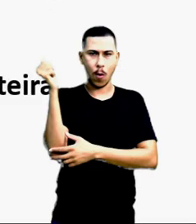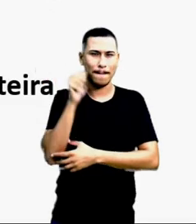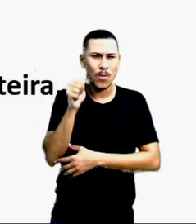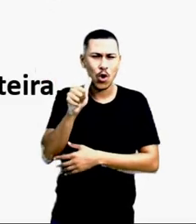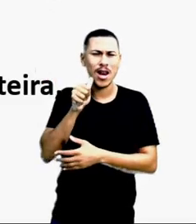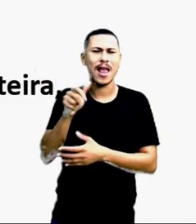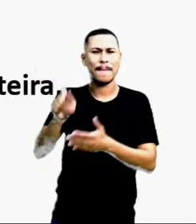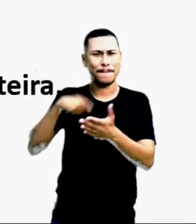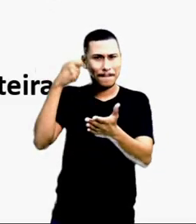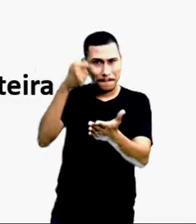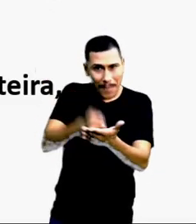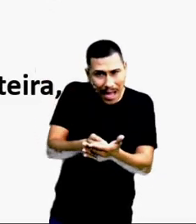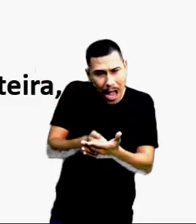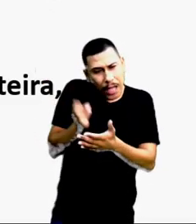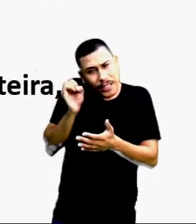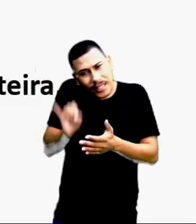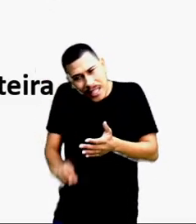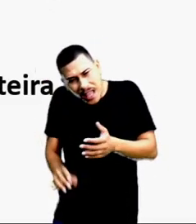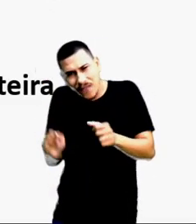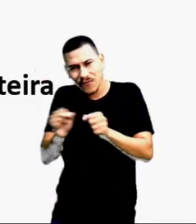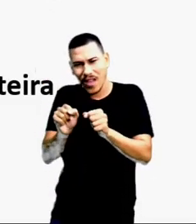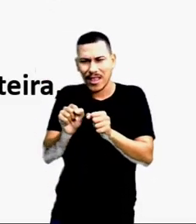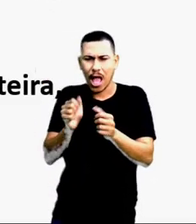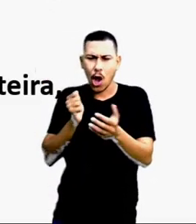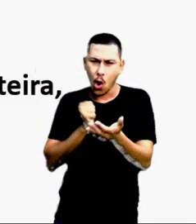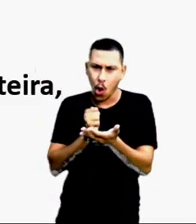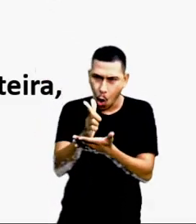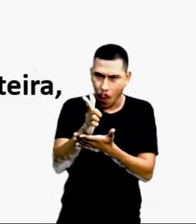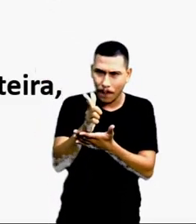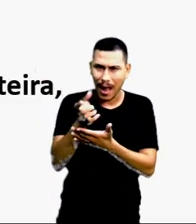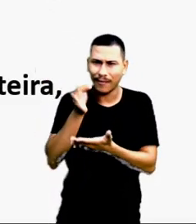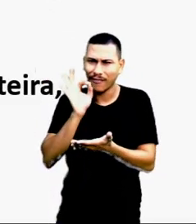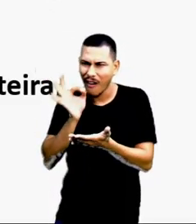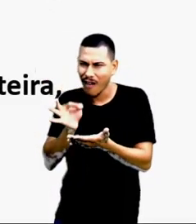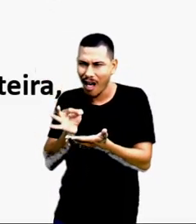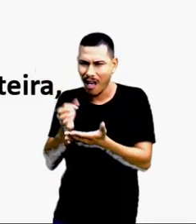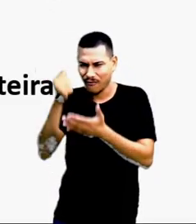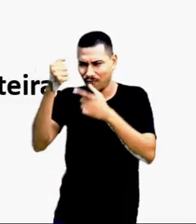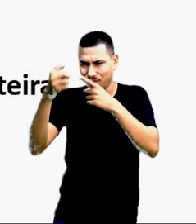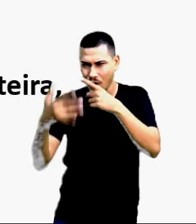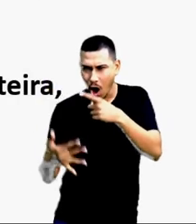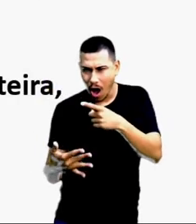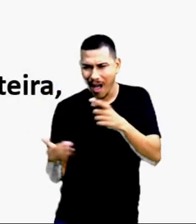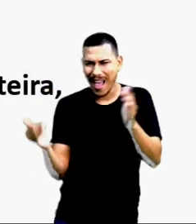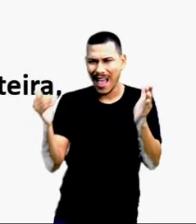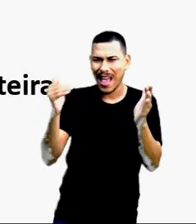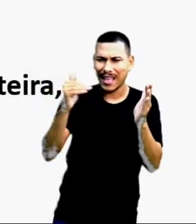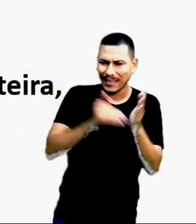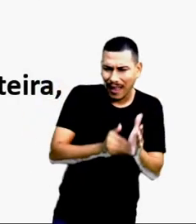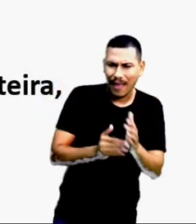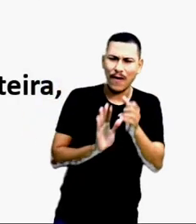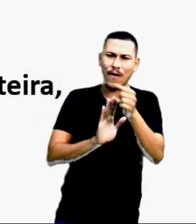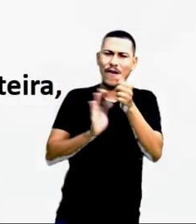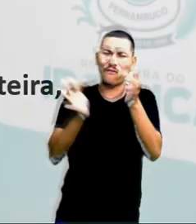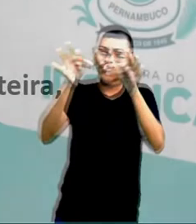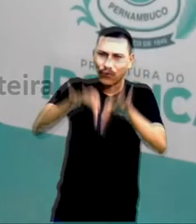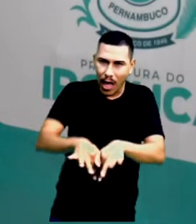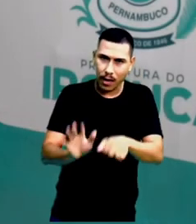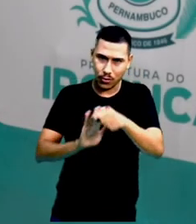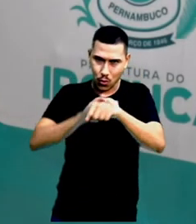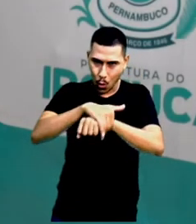caso ela realiza essa tecla da cafeteira até o final desta noite